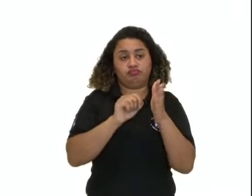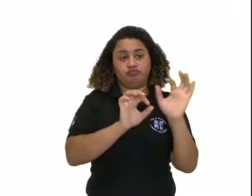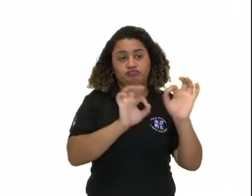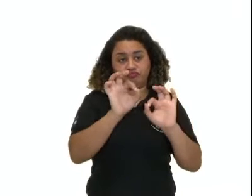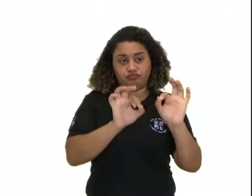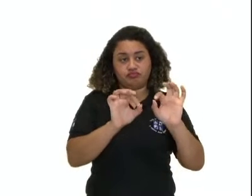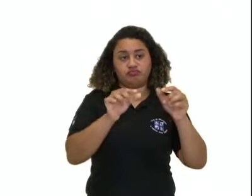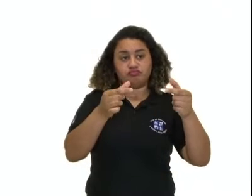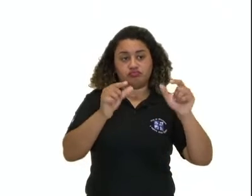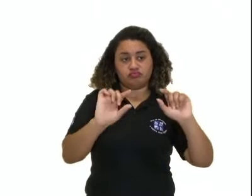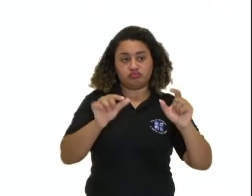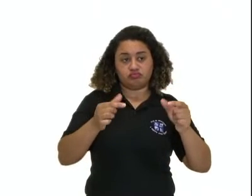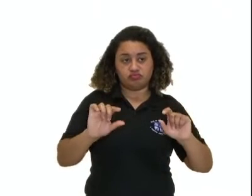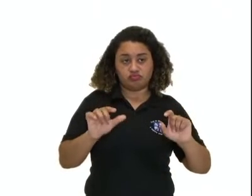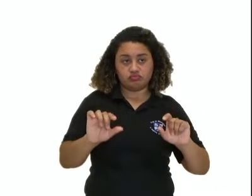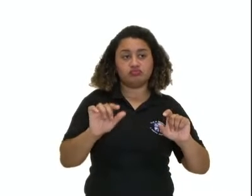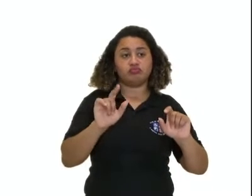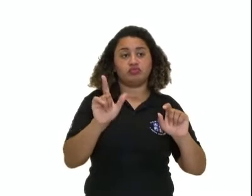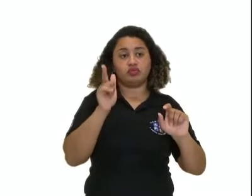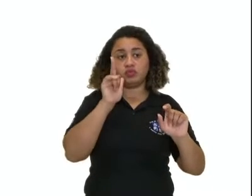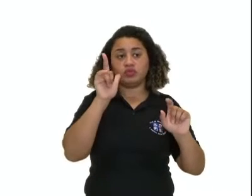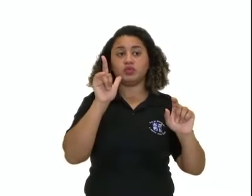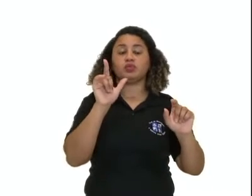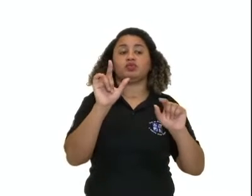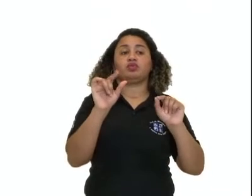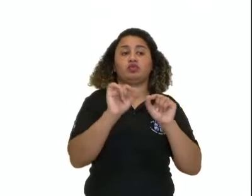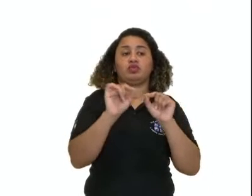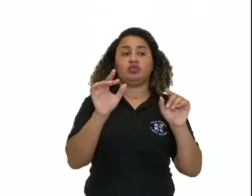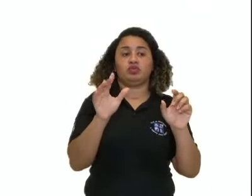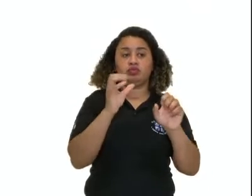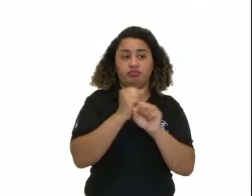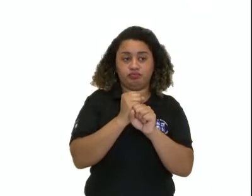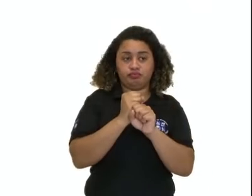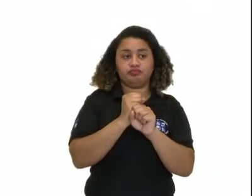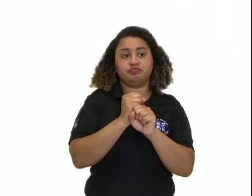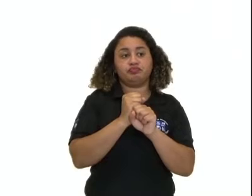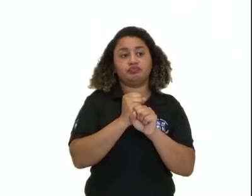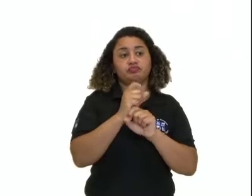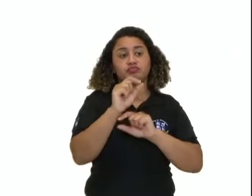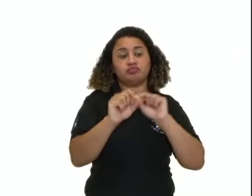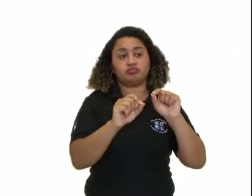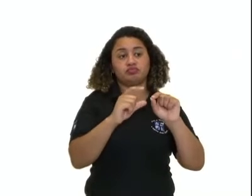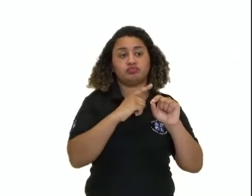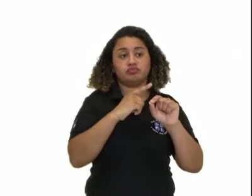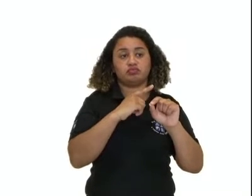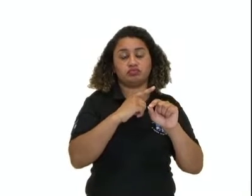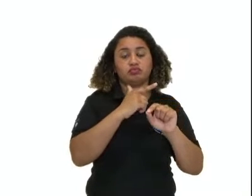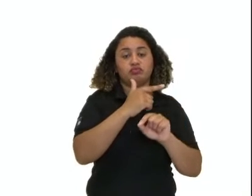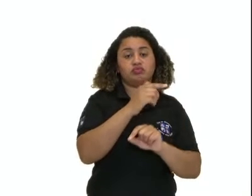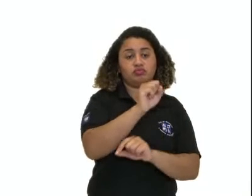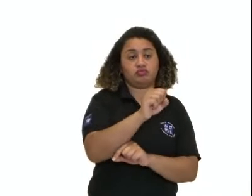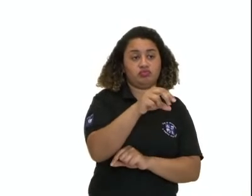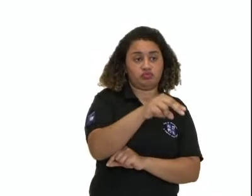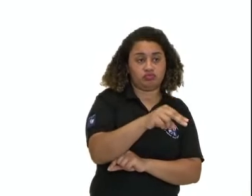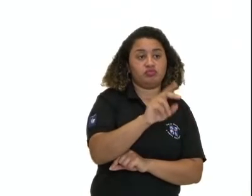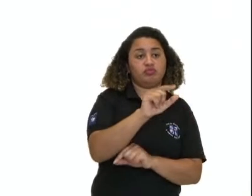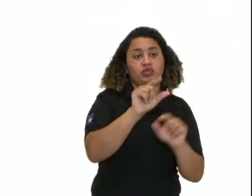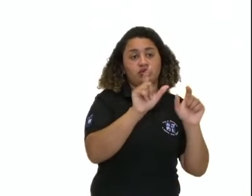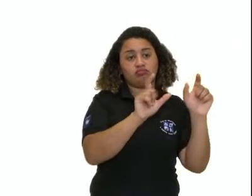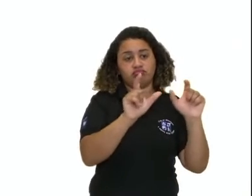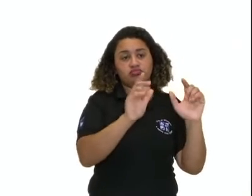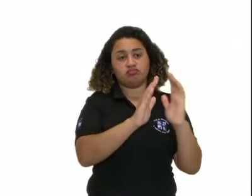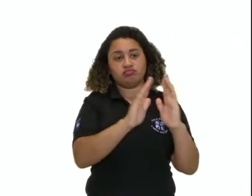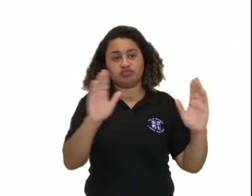e começando pelo contrário, pelo último termo. Ficamos com 2SN igual a 1